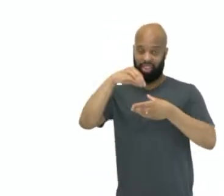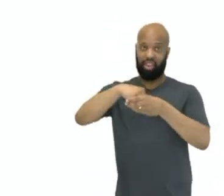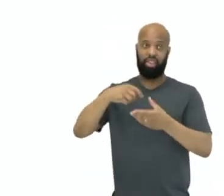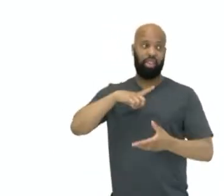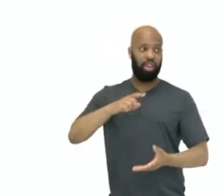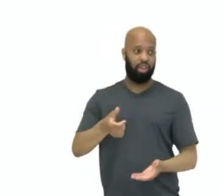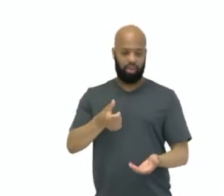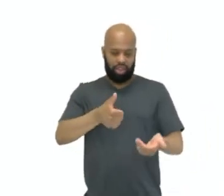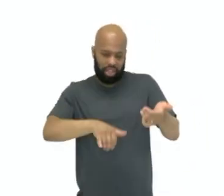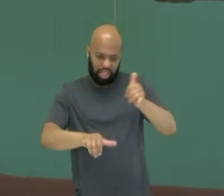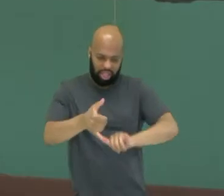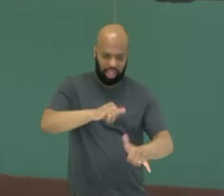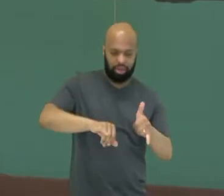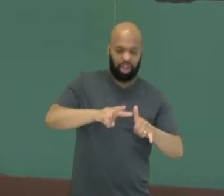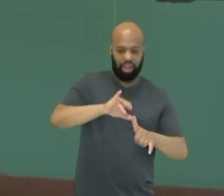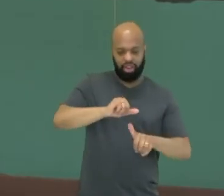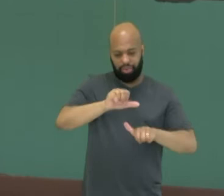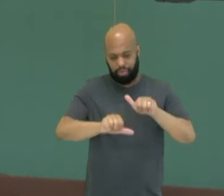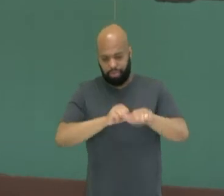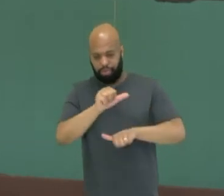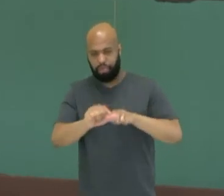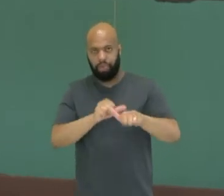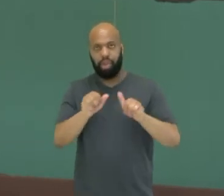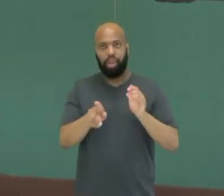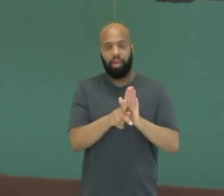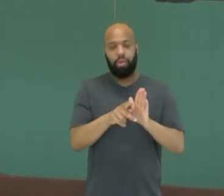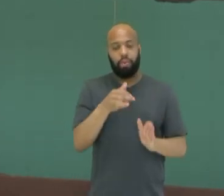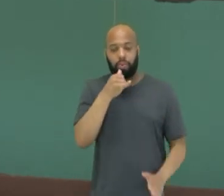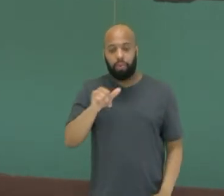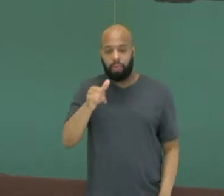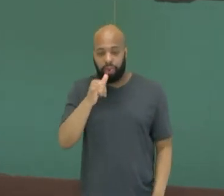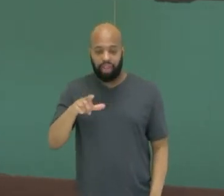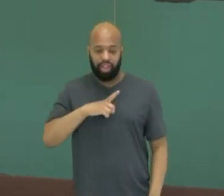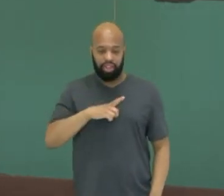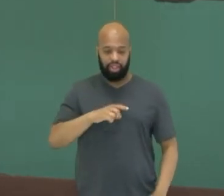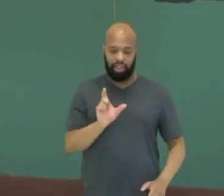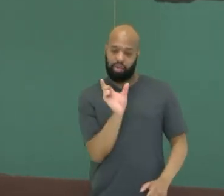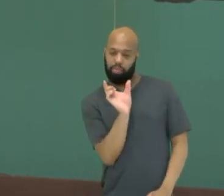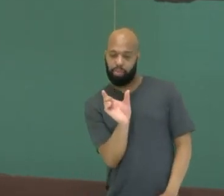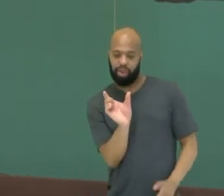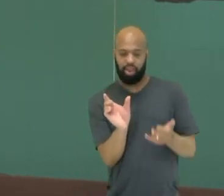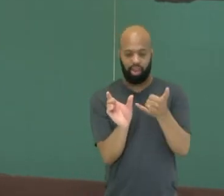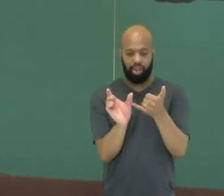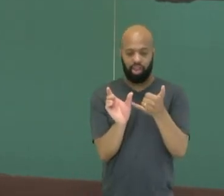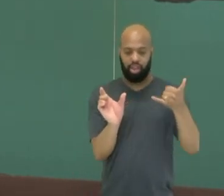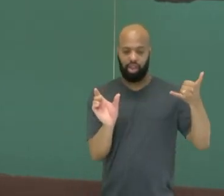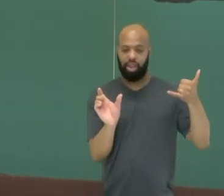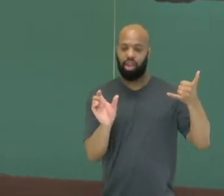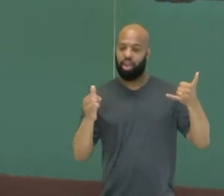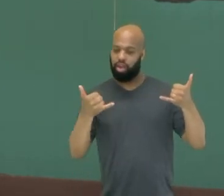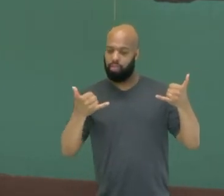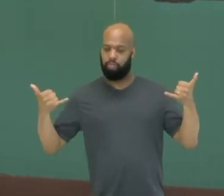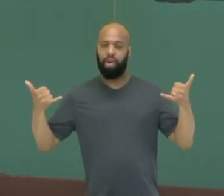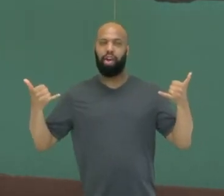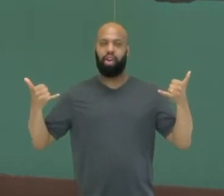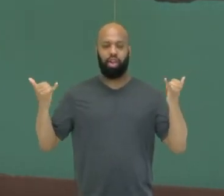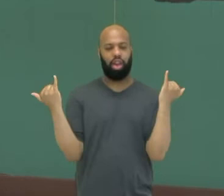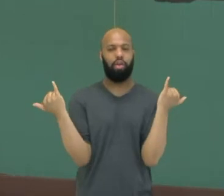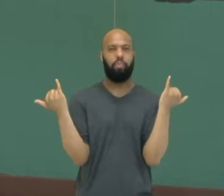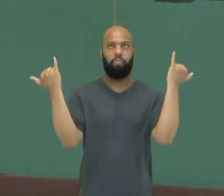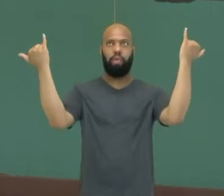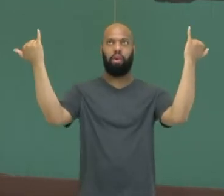temos o fio que vai conduzir essa energia até a lâmpada. Vai converter a energia elétrica